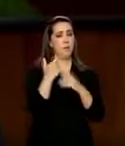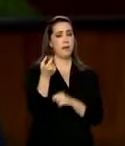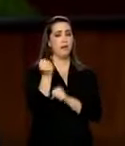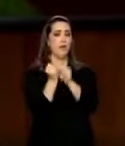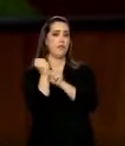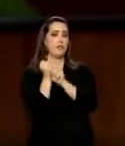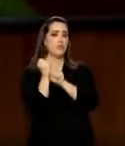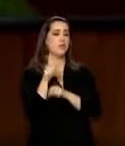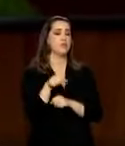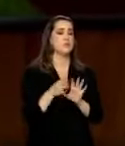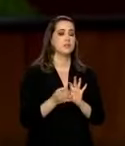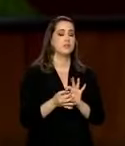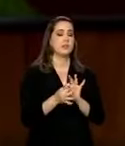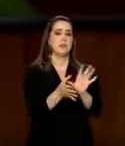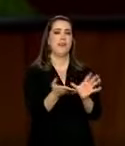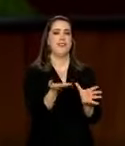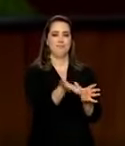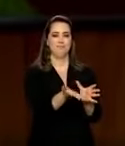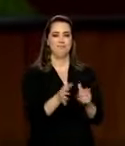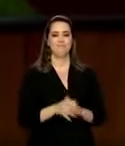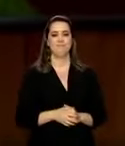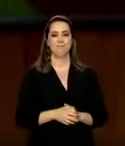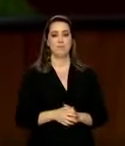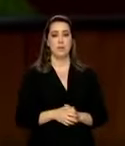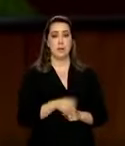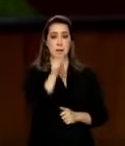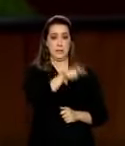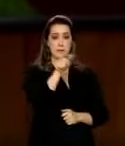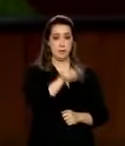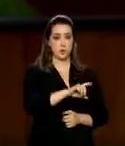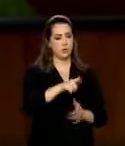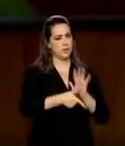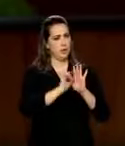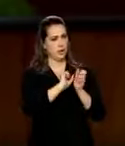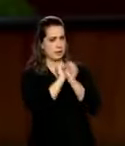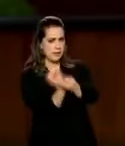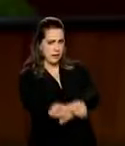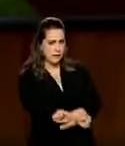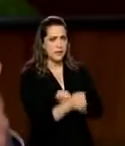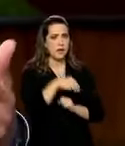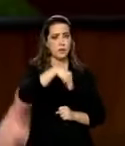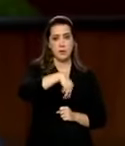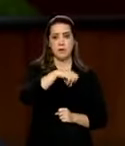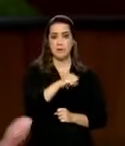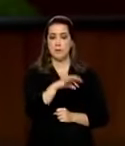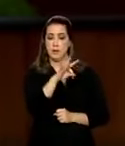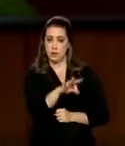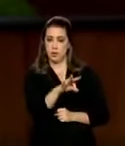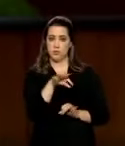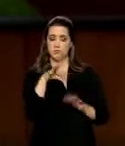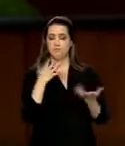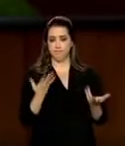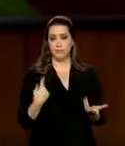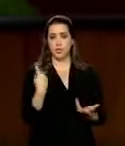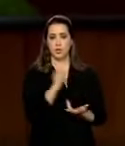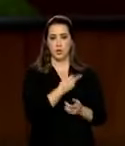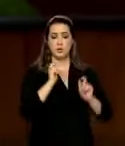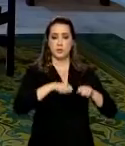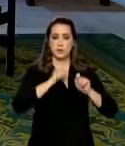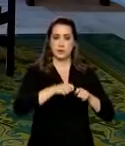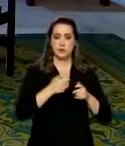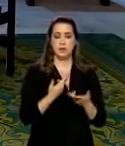dando liberdade, uma carta de euforia, né, ao pessoal que era escravizado pelo MST. Nós potencializamos a questão de armas no